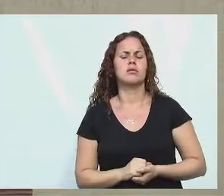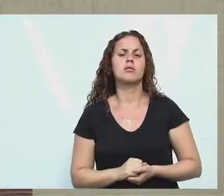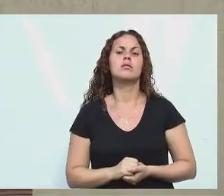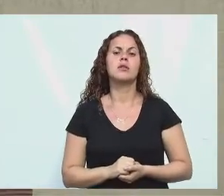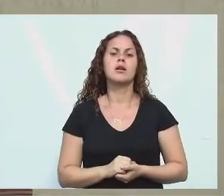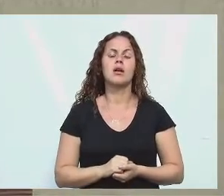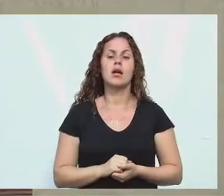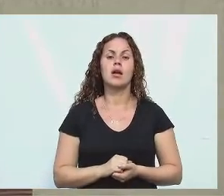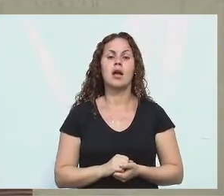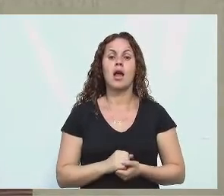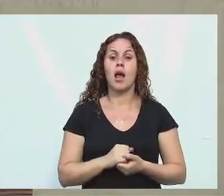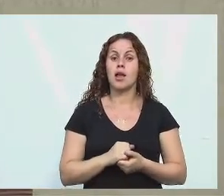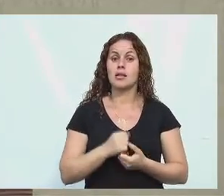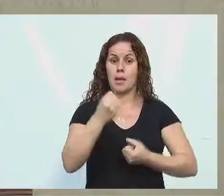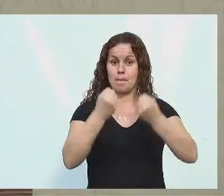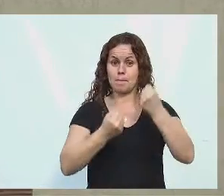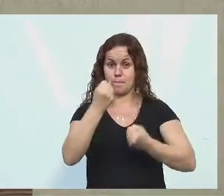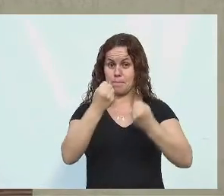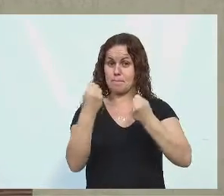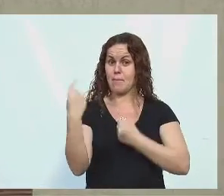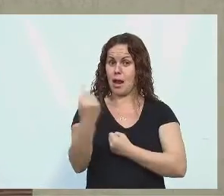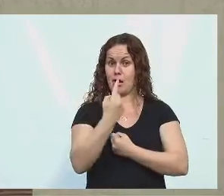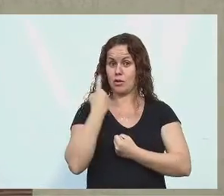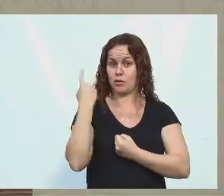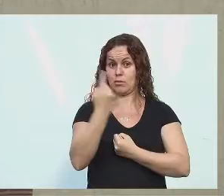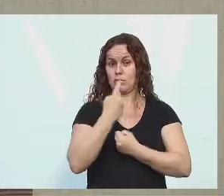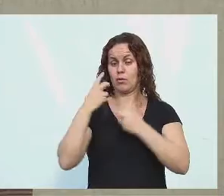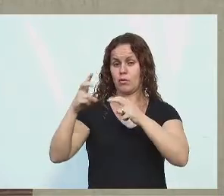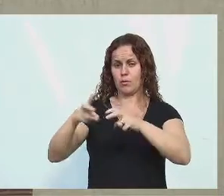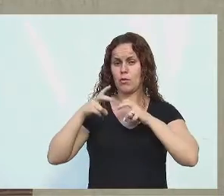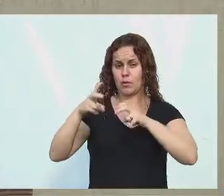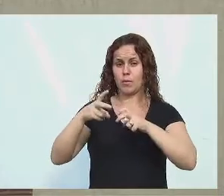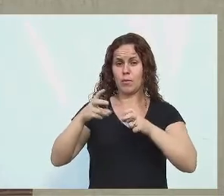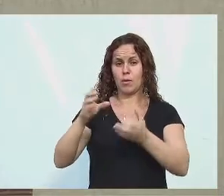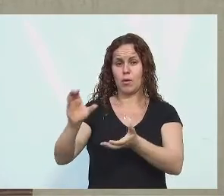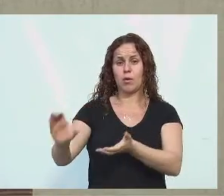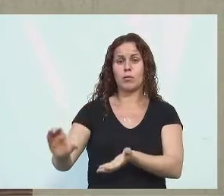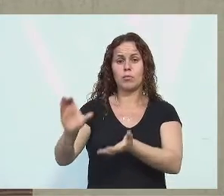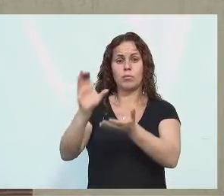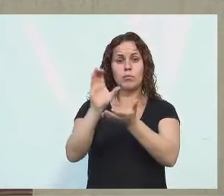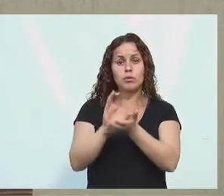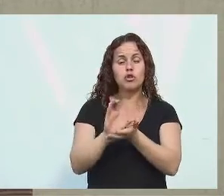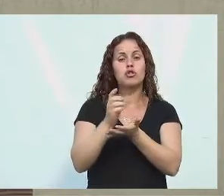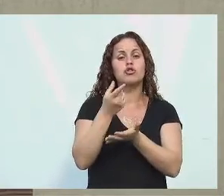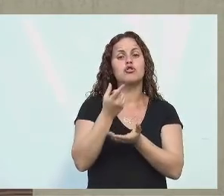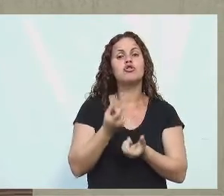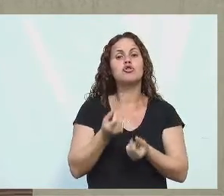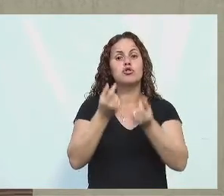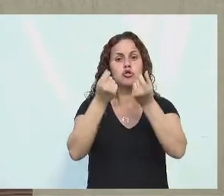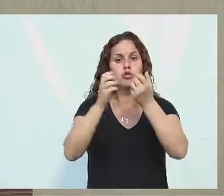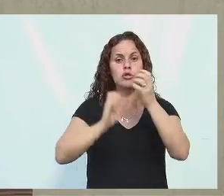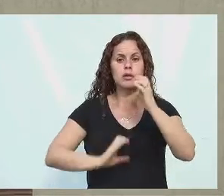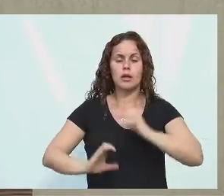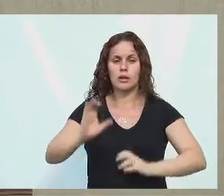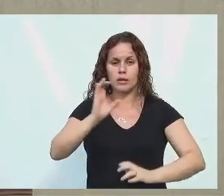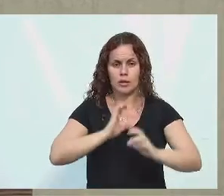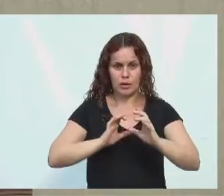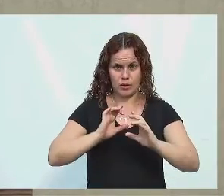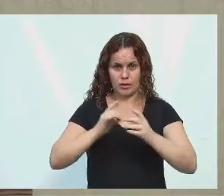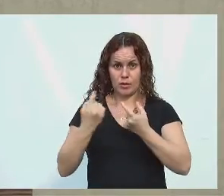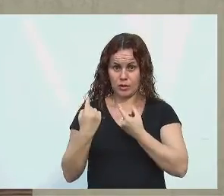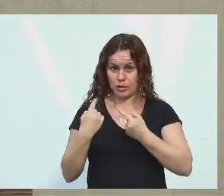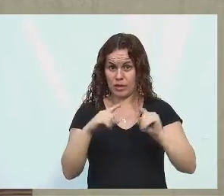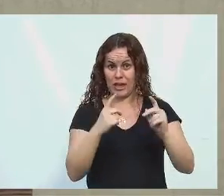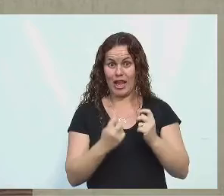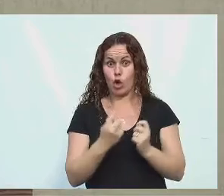patrulha rural, ela foi proveniente de recursos, sim, do cidadão, mas que, por devolução da Câmara, de economia